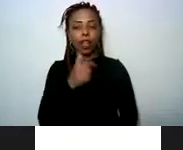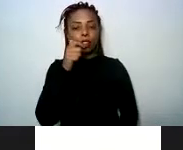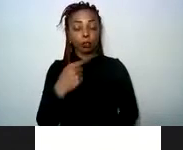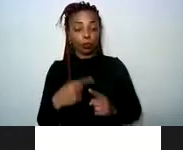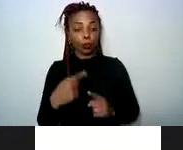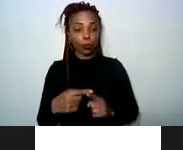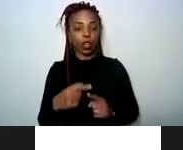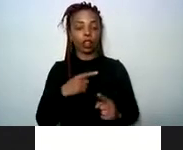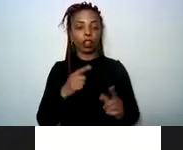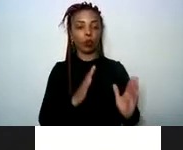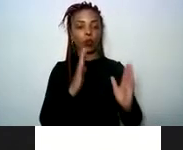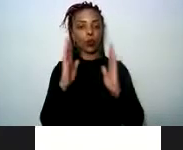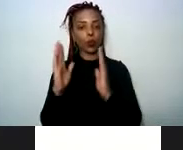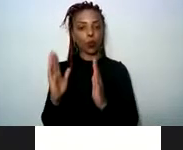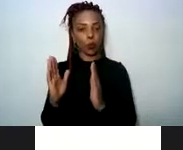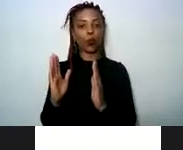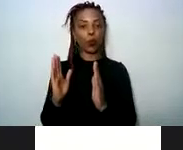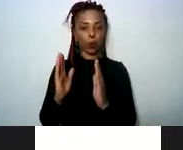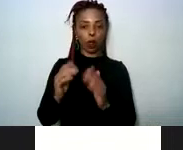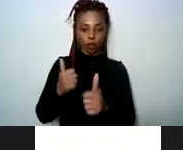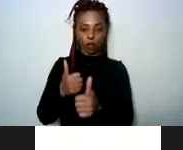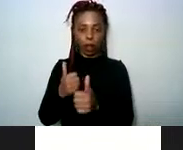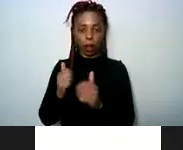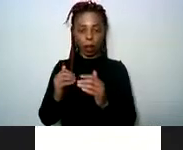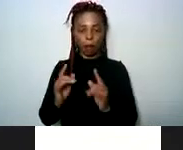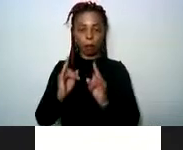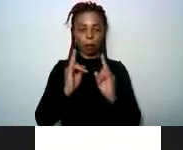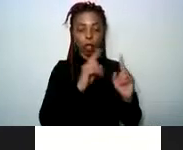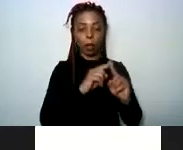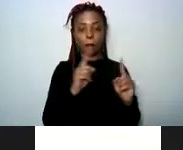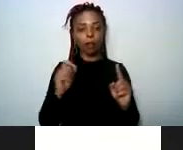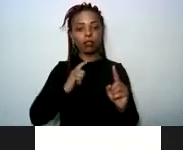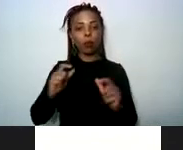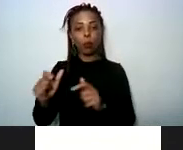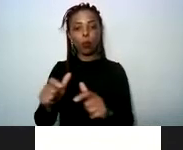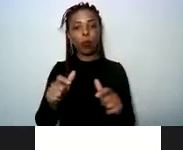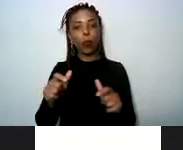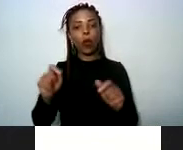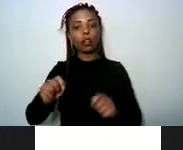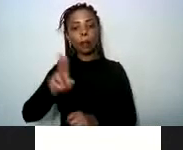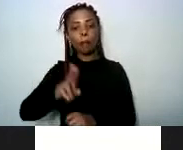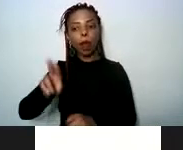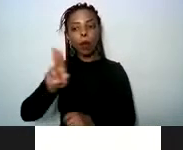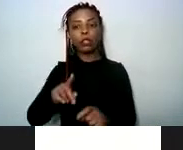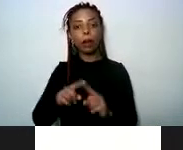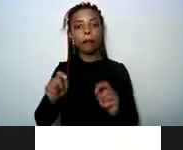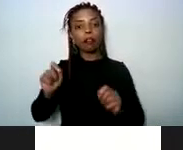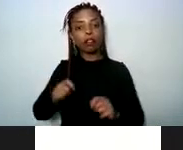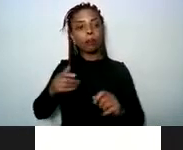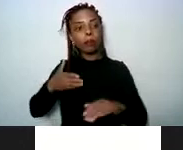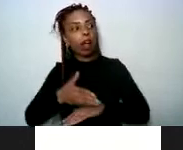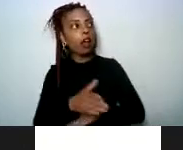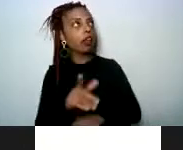espaços permeáveis, ou seja, esses usos no terra onde as pessoas conseguiriam atravessar por eles e